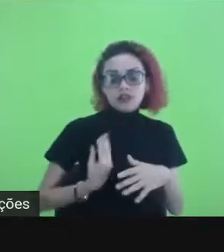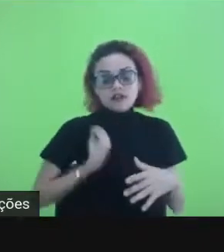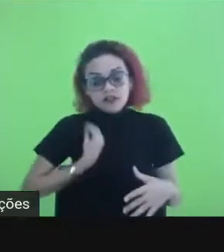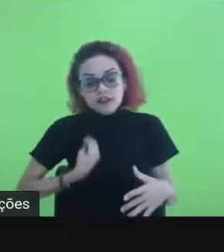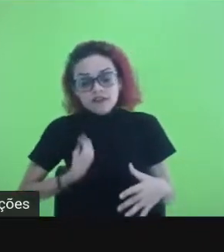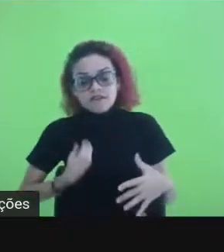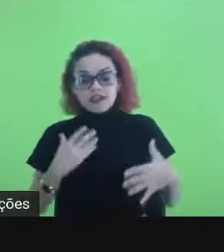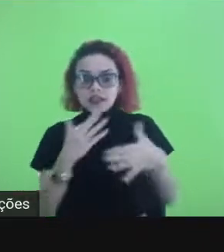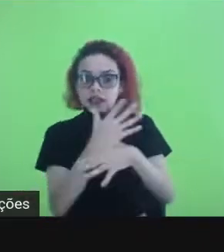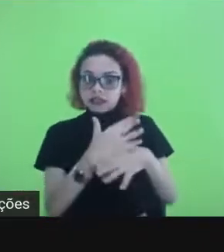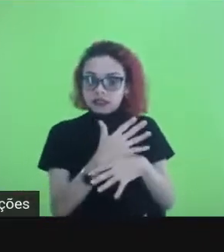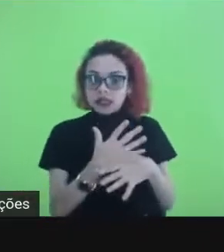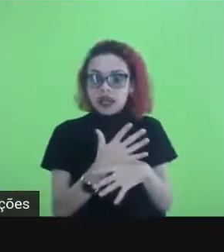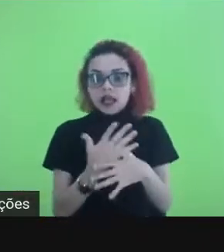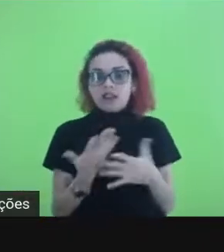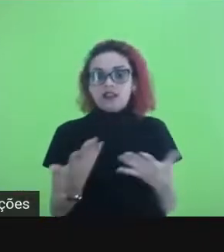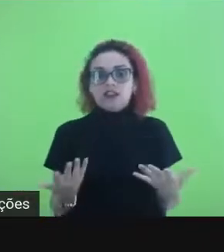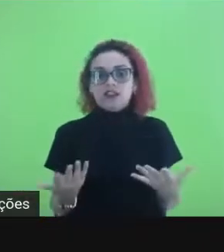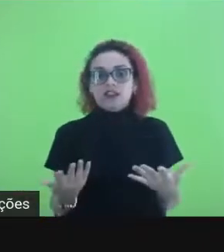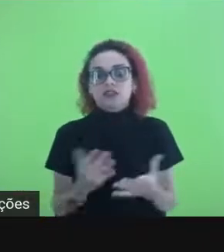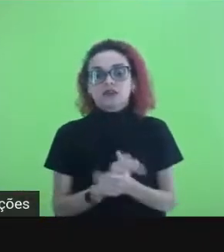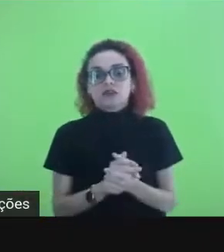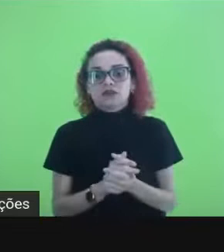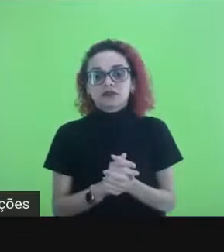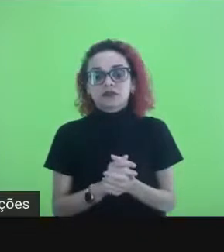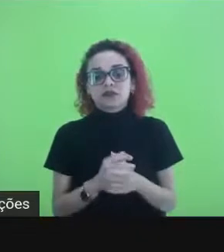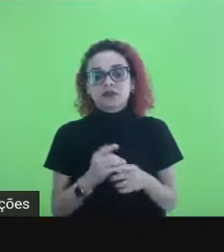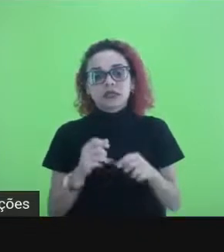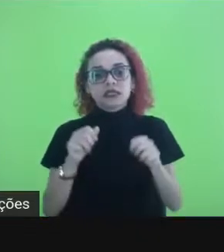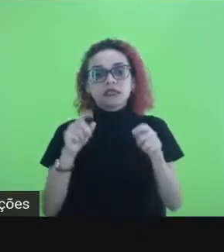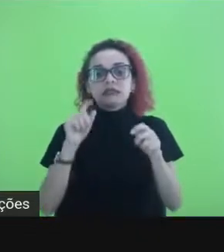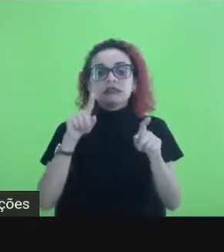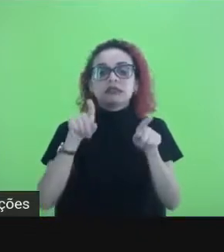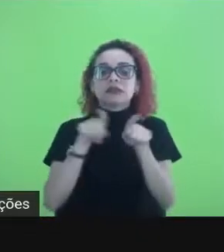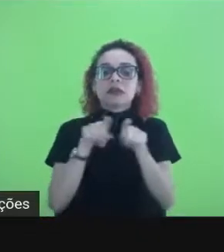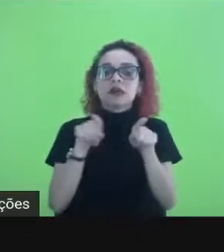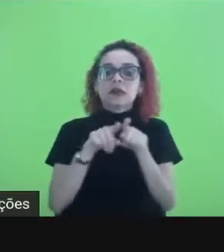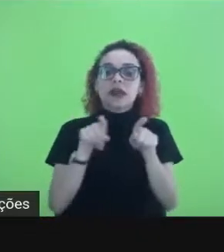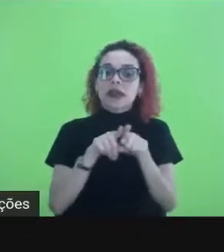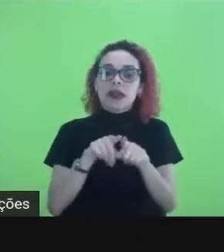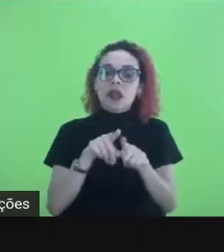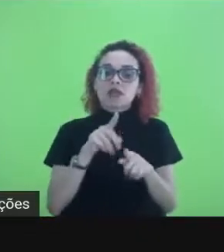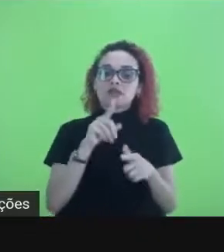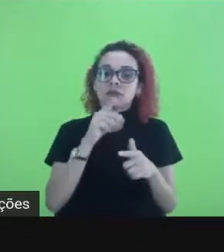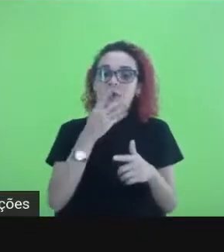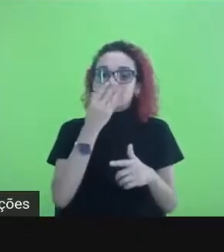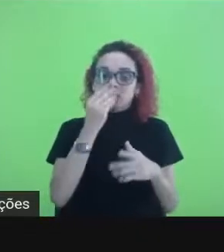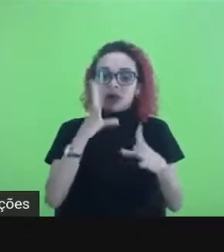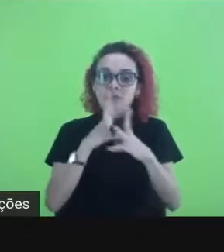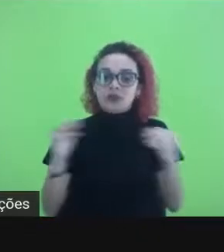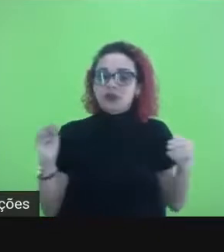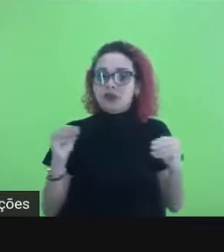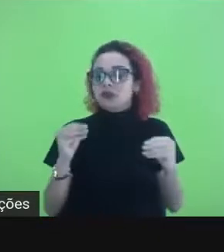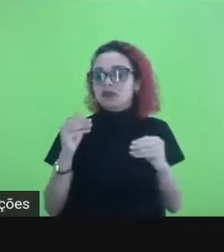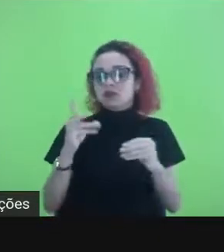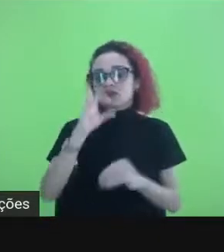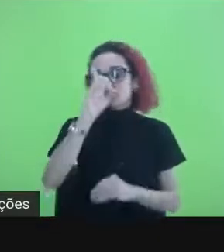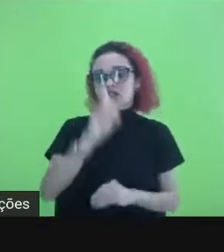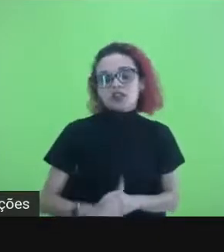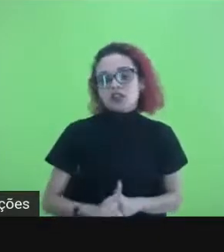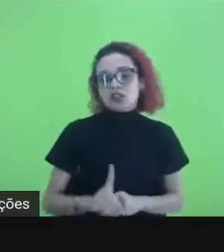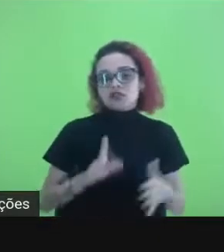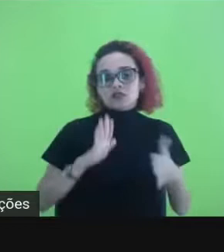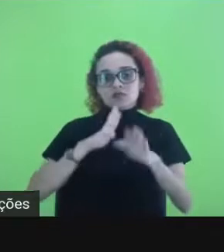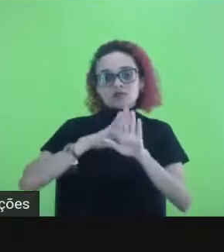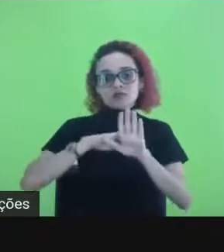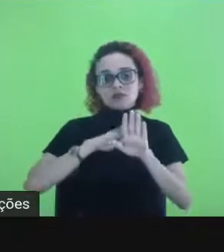cidade, e também a negação, né, desse direito, né, a invisibilização desse direito por